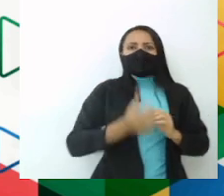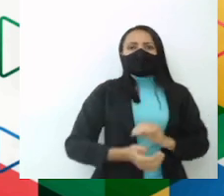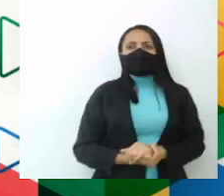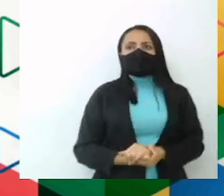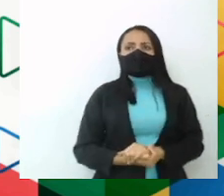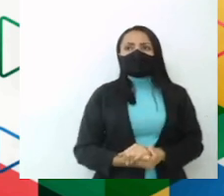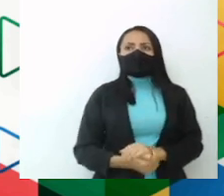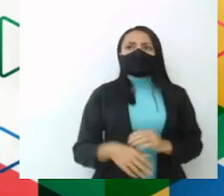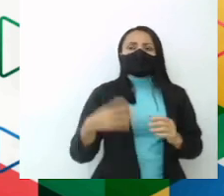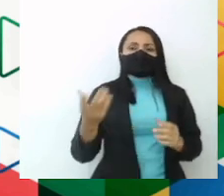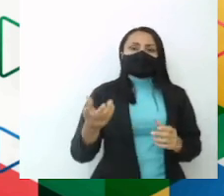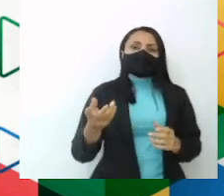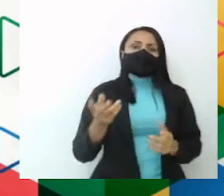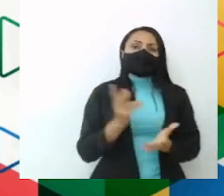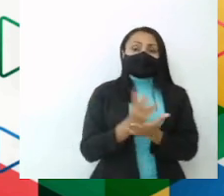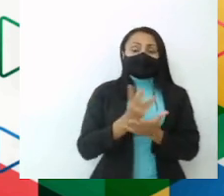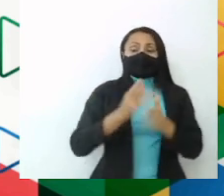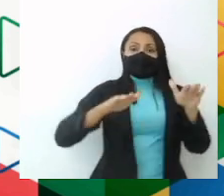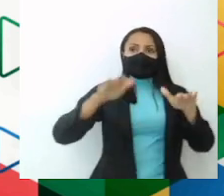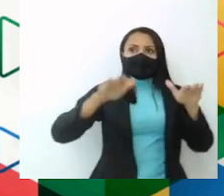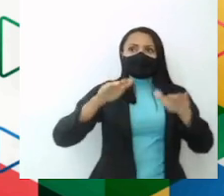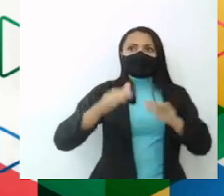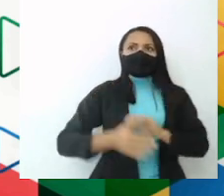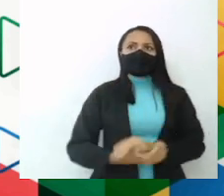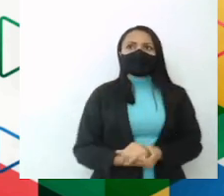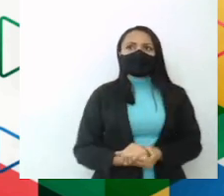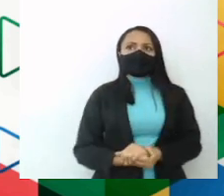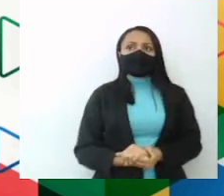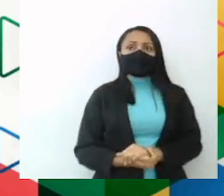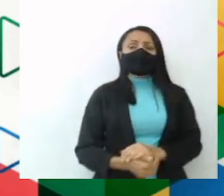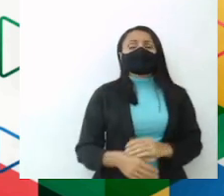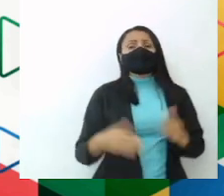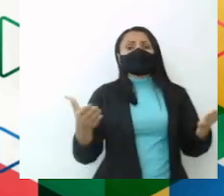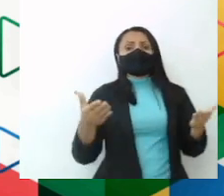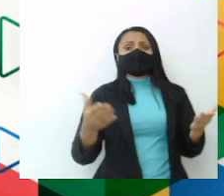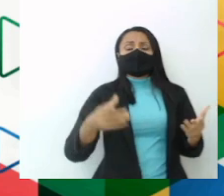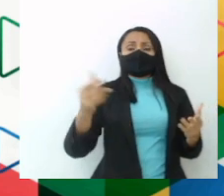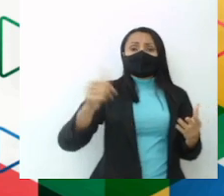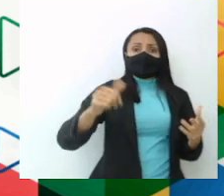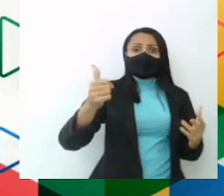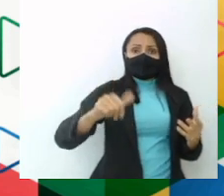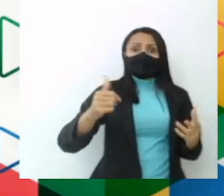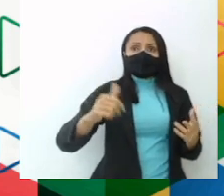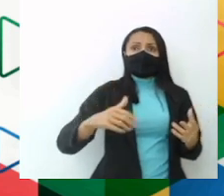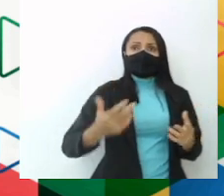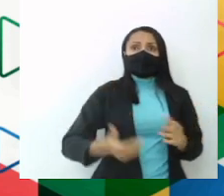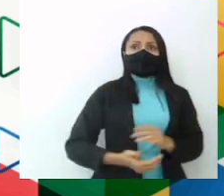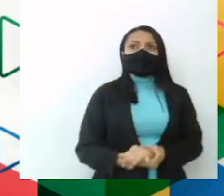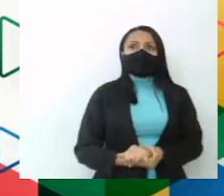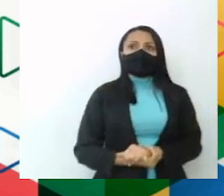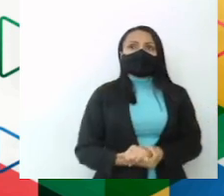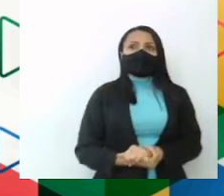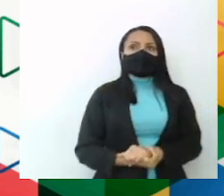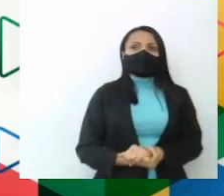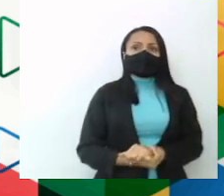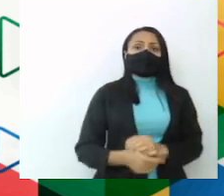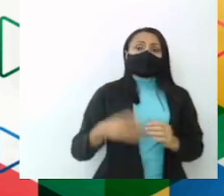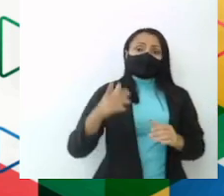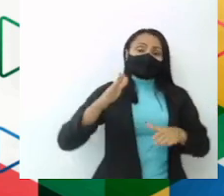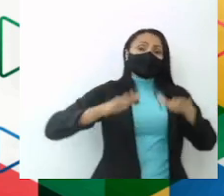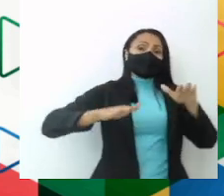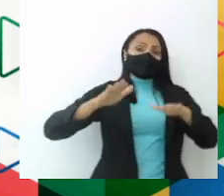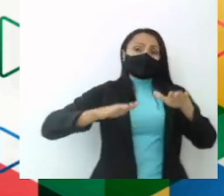E mantendo a proporção. Então agora você vai avaliar se essas grandezas são diretamente